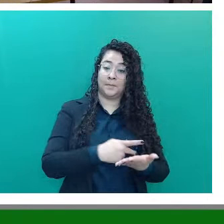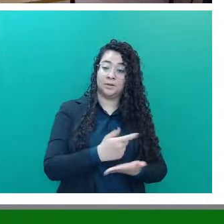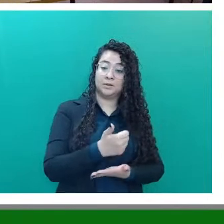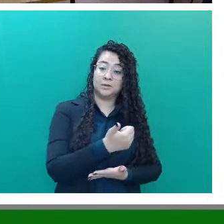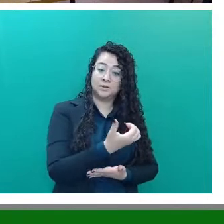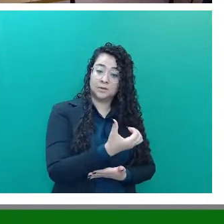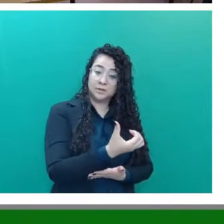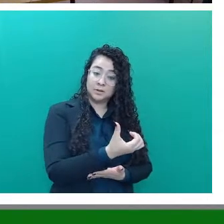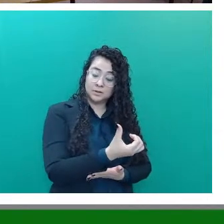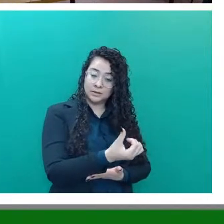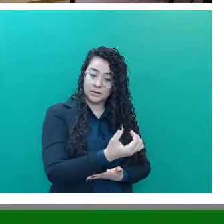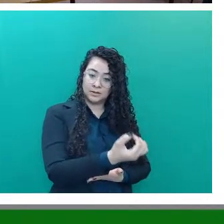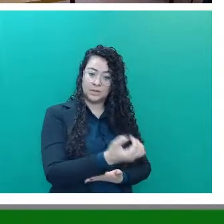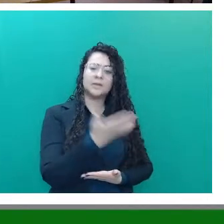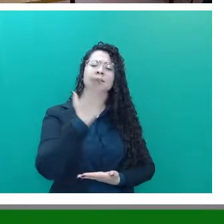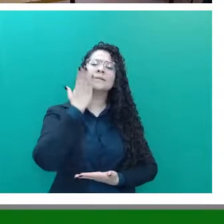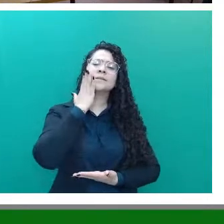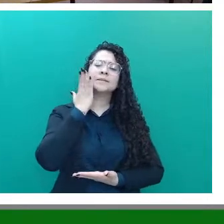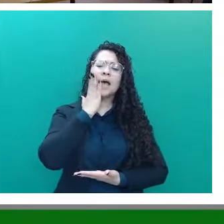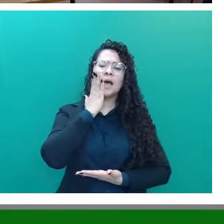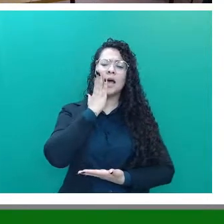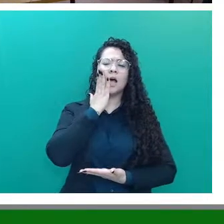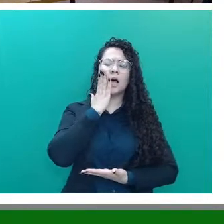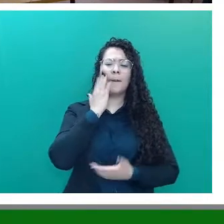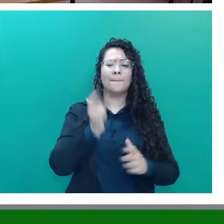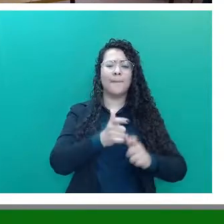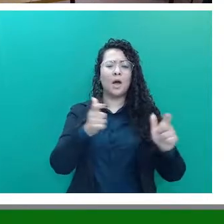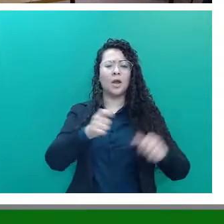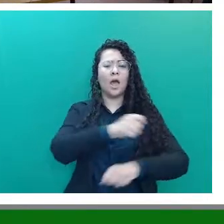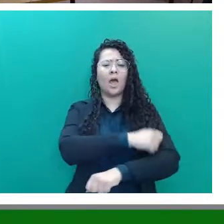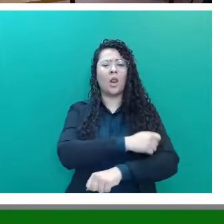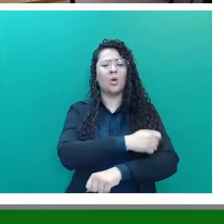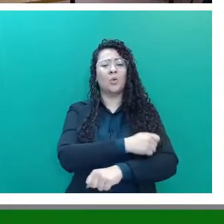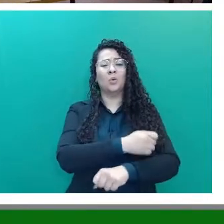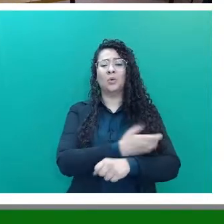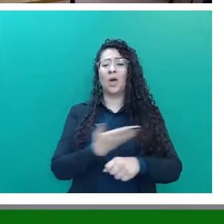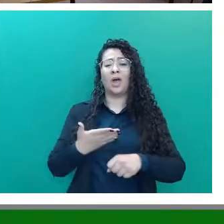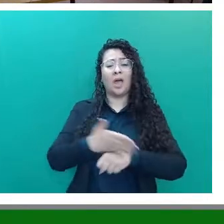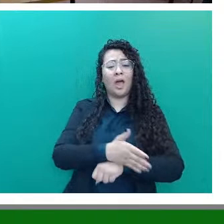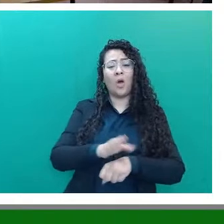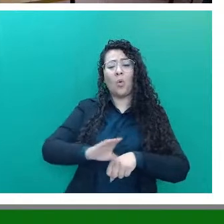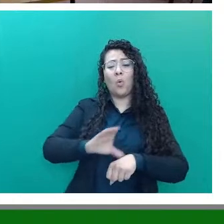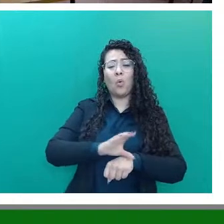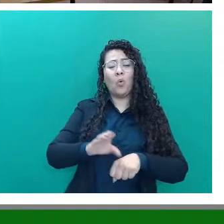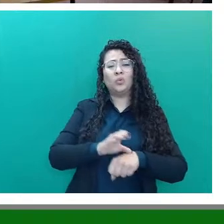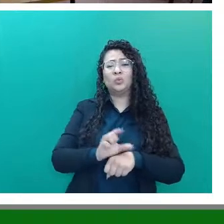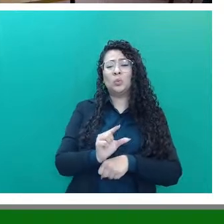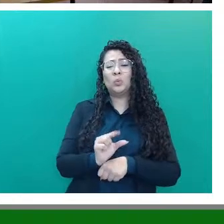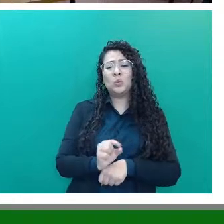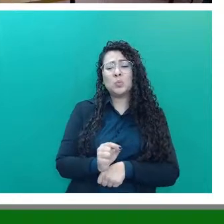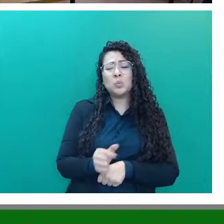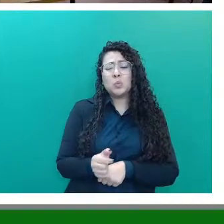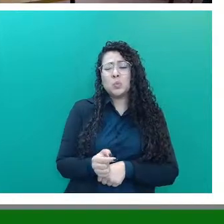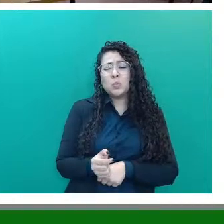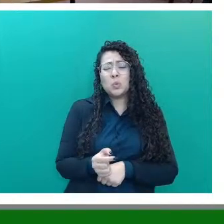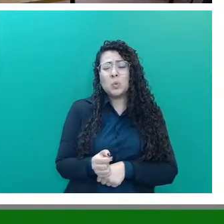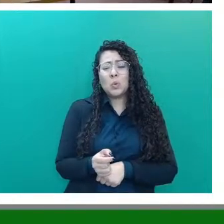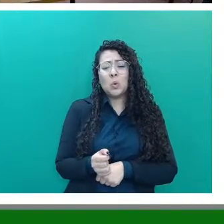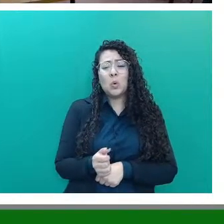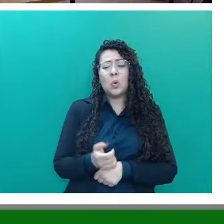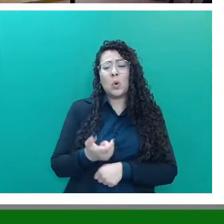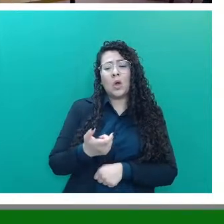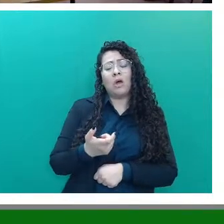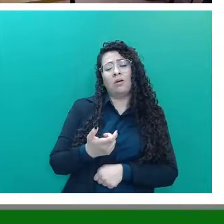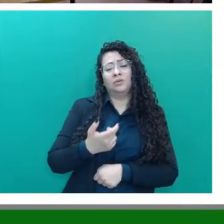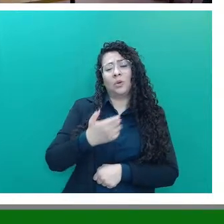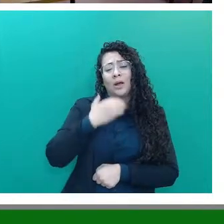Sabe-se que a maioria dos alunos ingressam no curso com pouco ou nenhum conhecimento de Libras e com defasagens da proficiência em